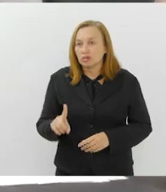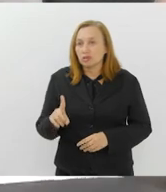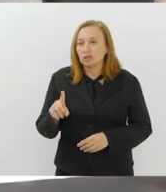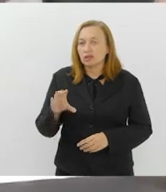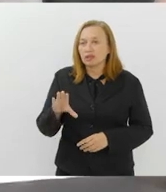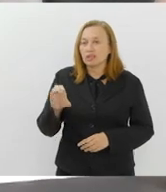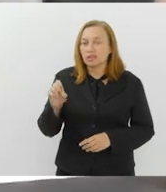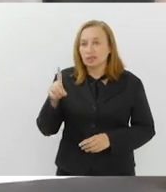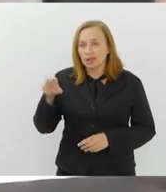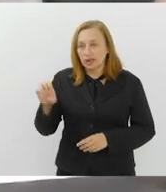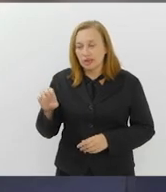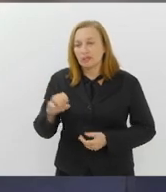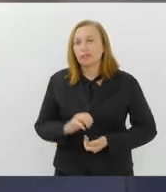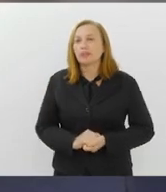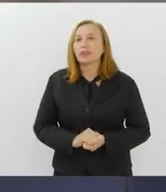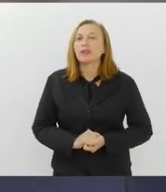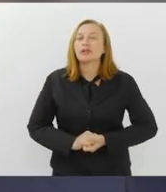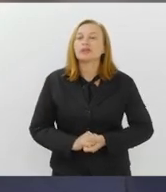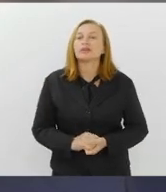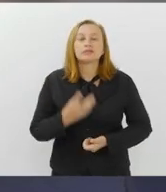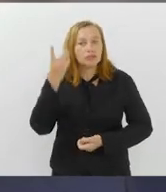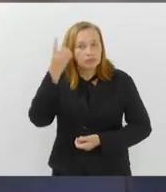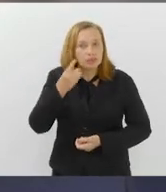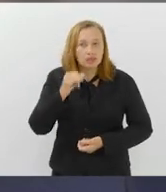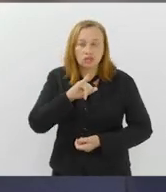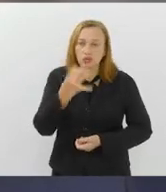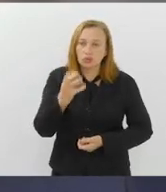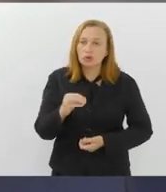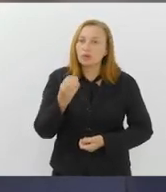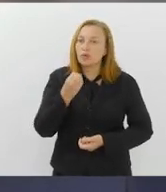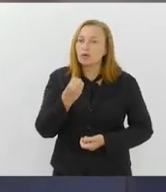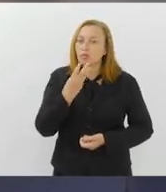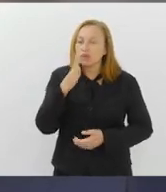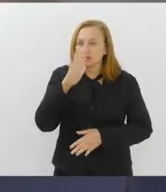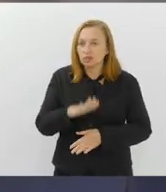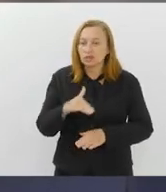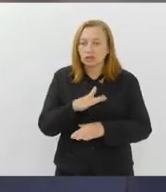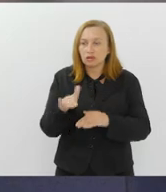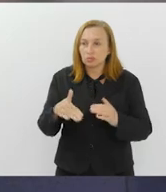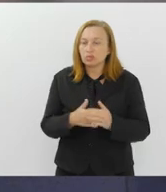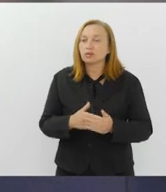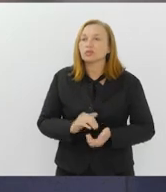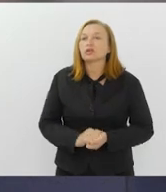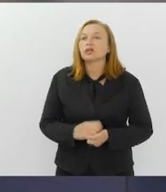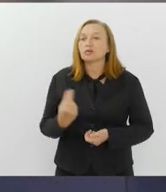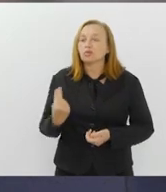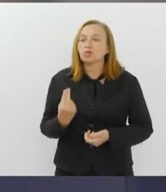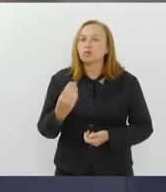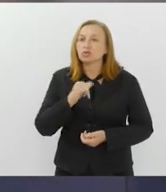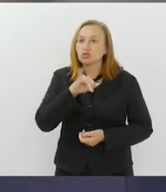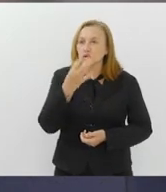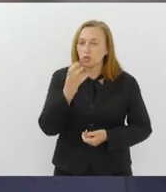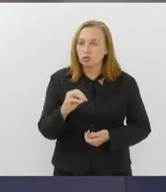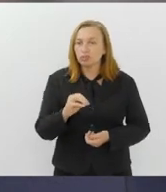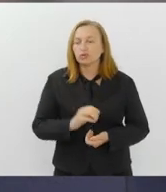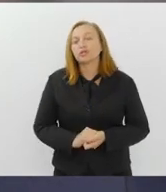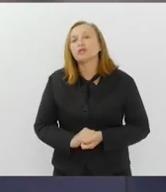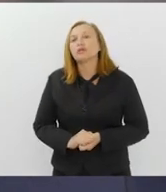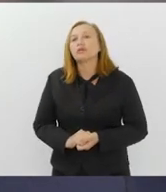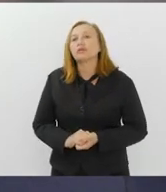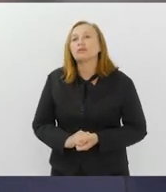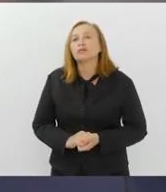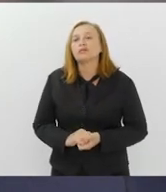Antônio. Deputado Júlio Rocha. Boa tarde a todos. Meu nome é Júlio Rocha,